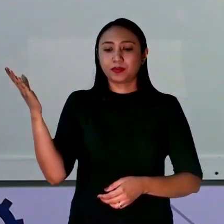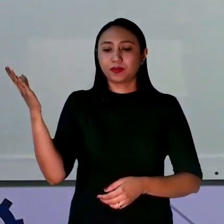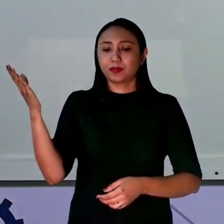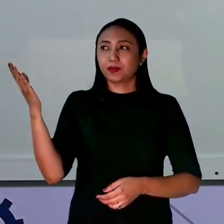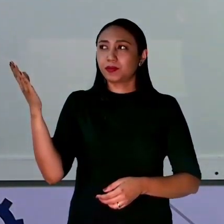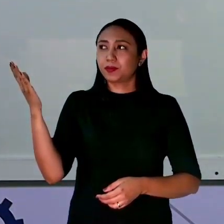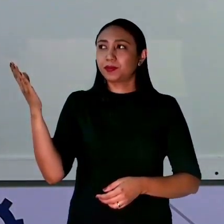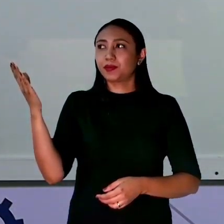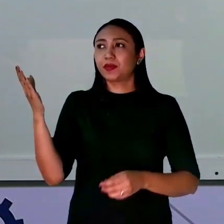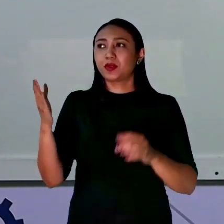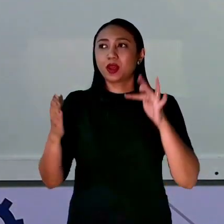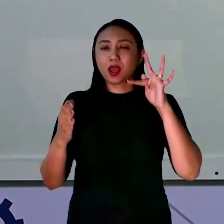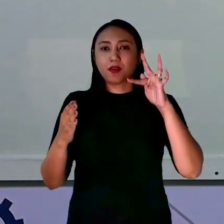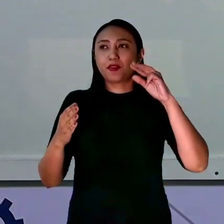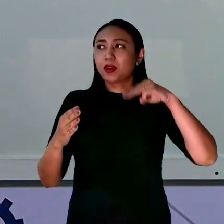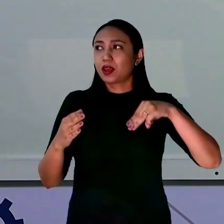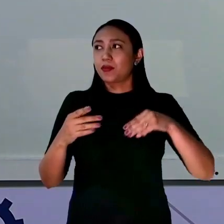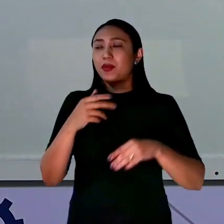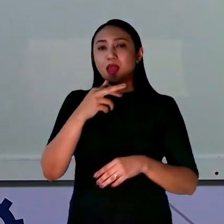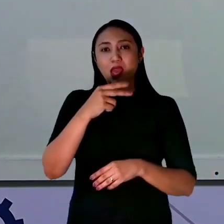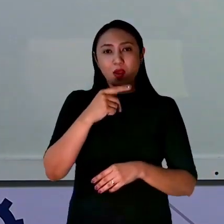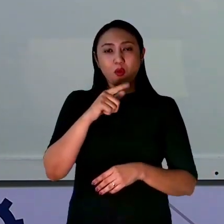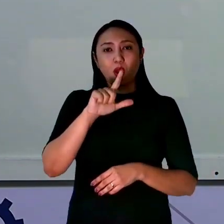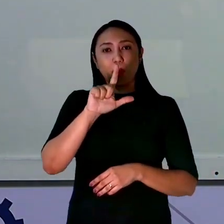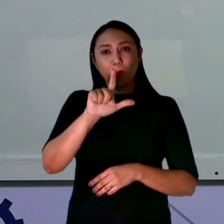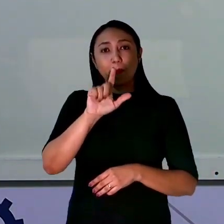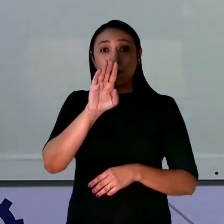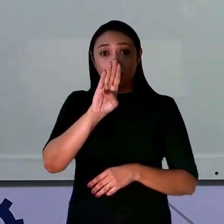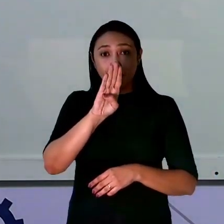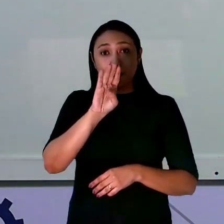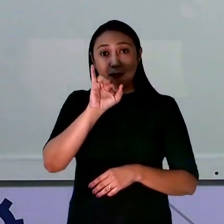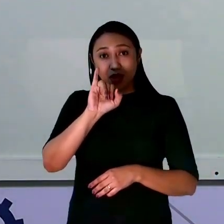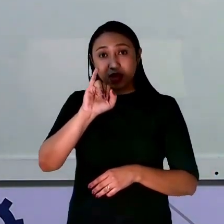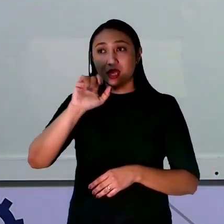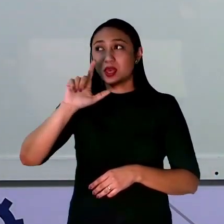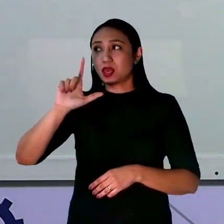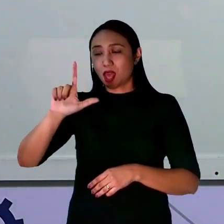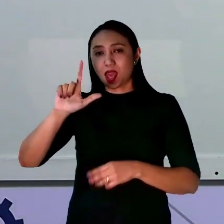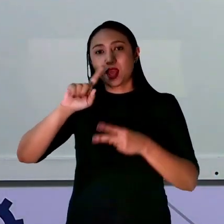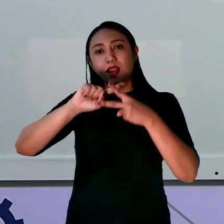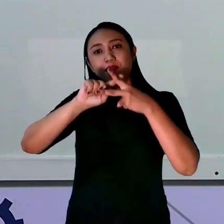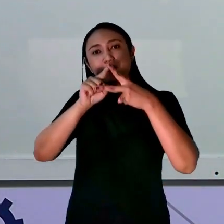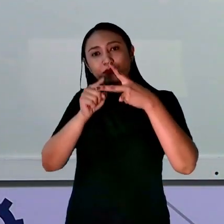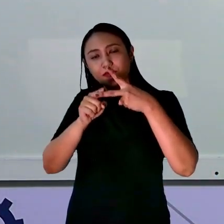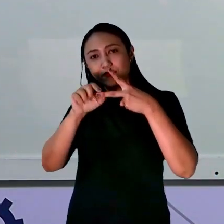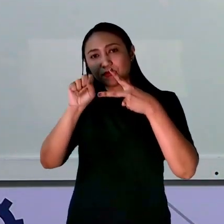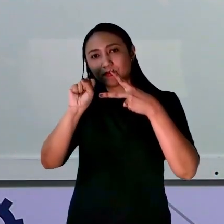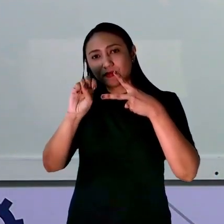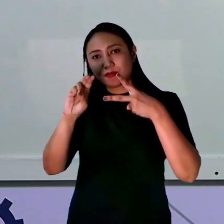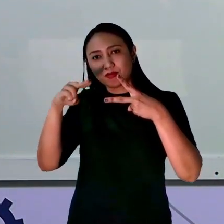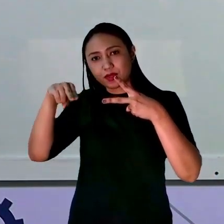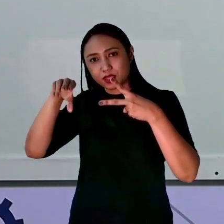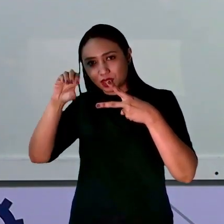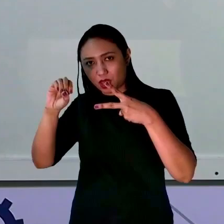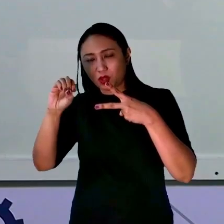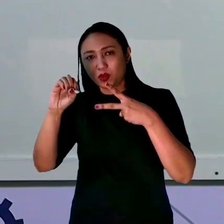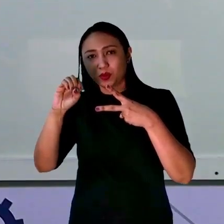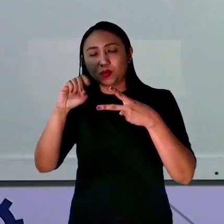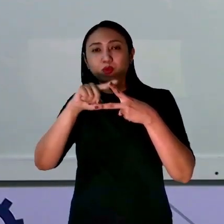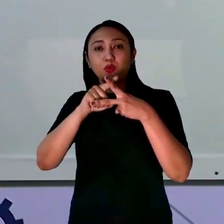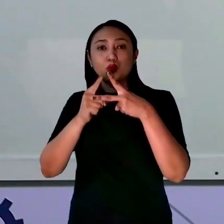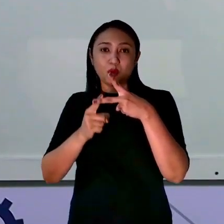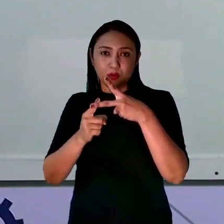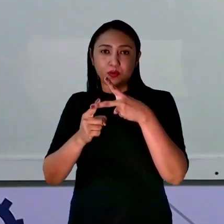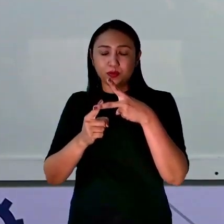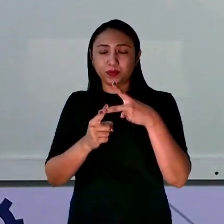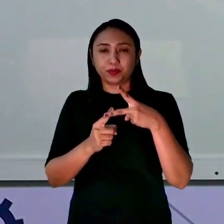do ângulo, tá? É π vezes o seno do ângulo. B é o campo, I é a intensidade de corrente, L é o